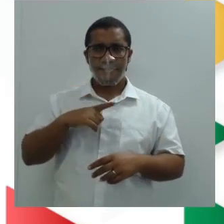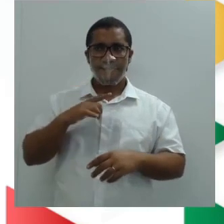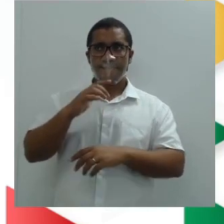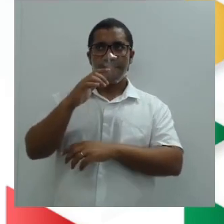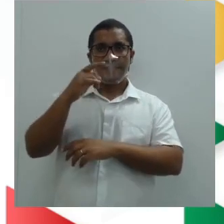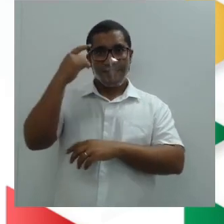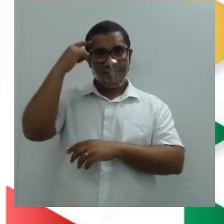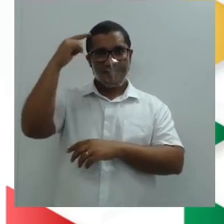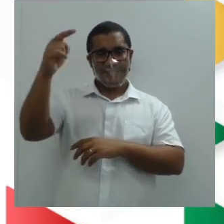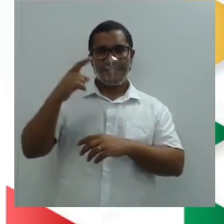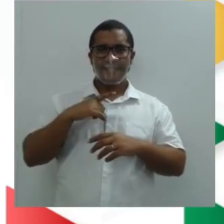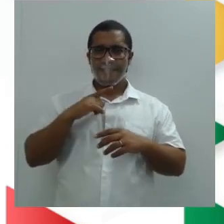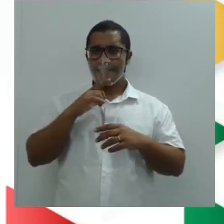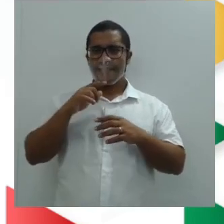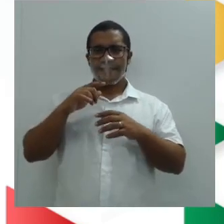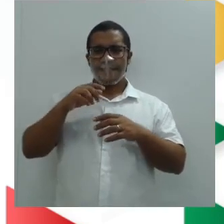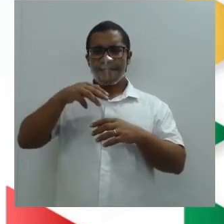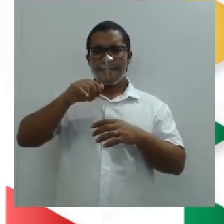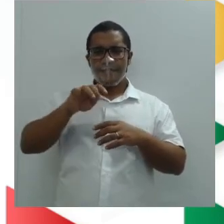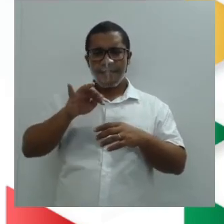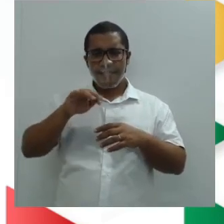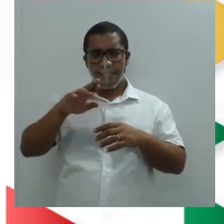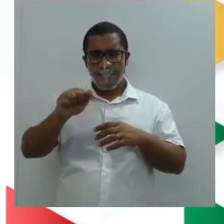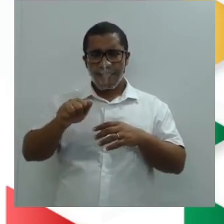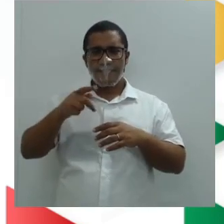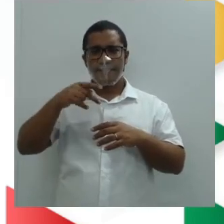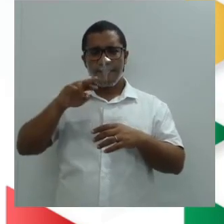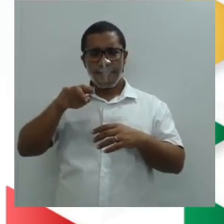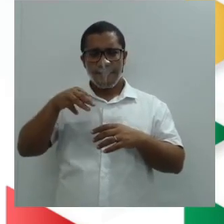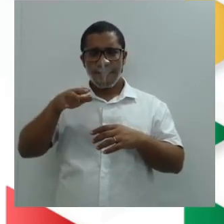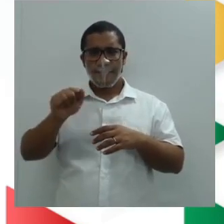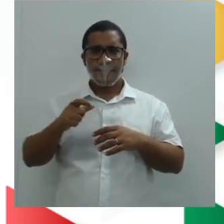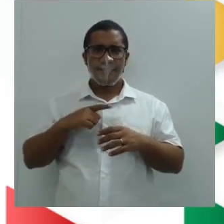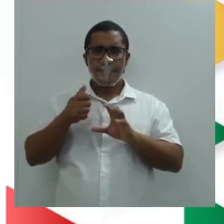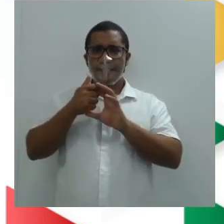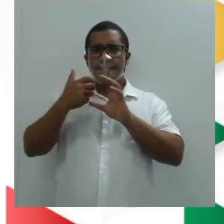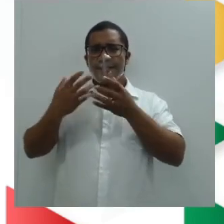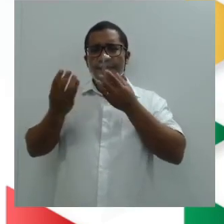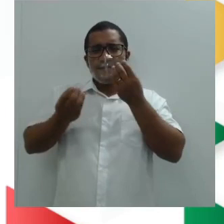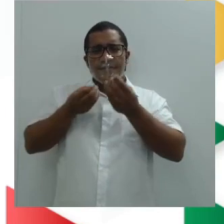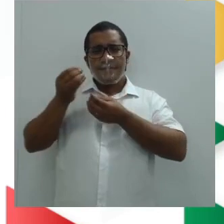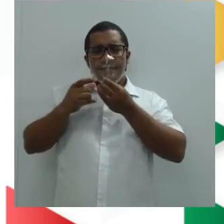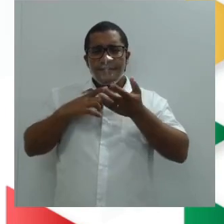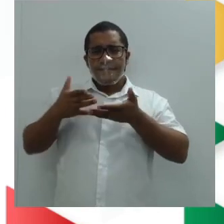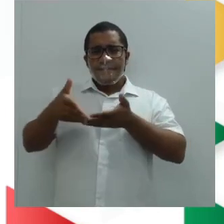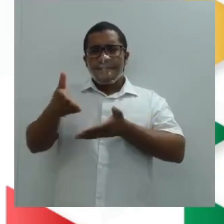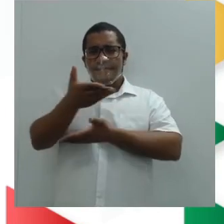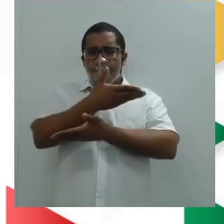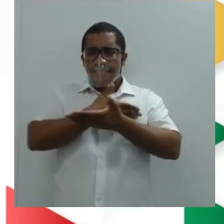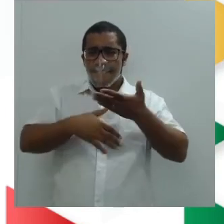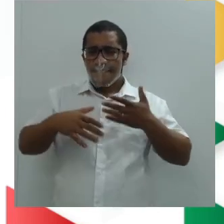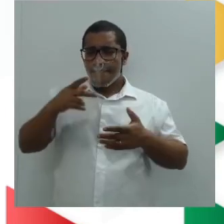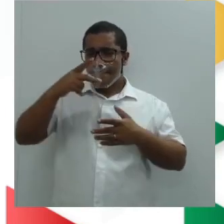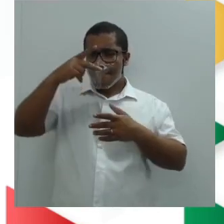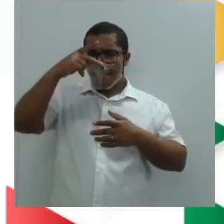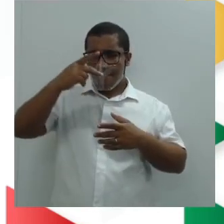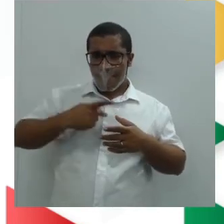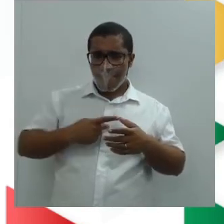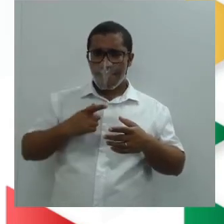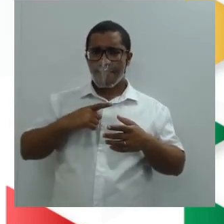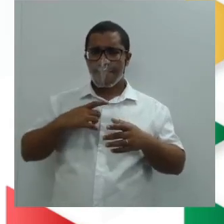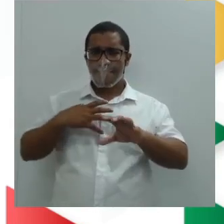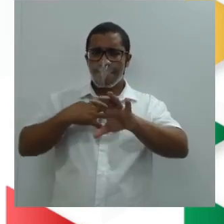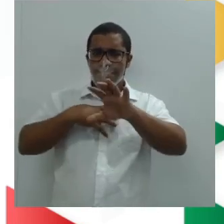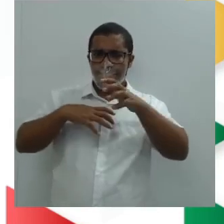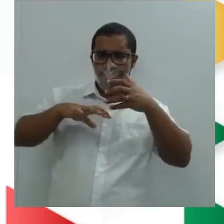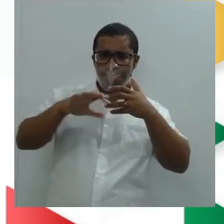Aquelas matérias-primas, né? Comunidade extrativista caracteriza por relações pessoais de afetividade